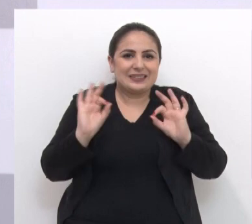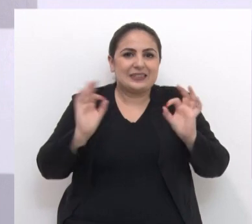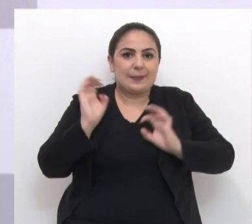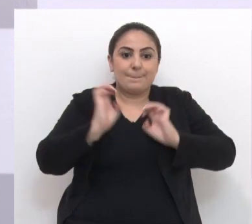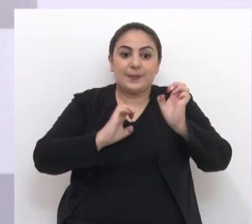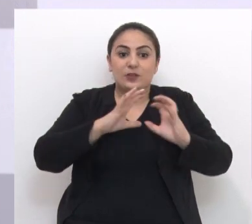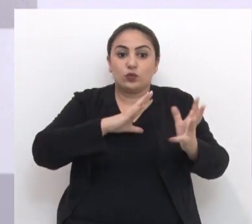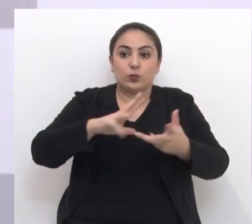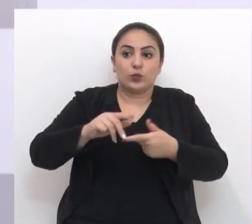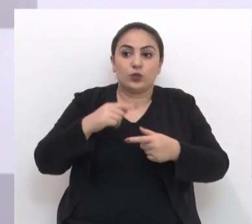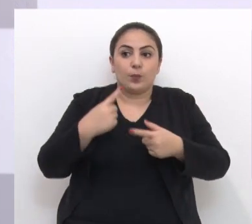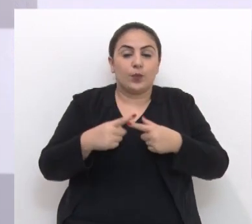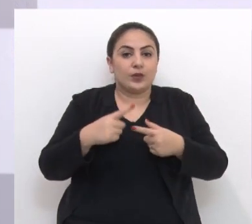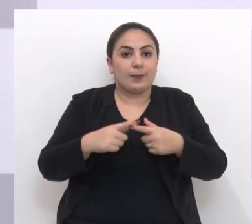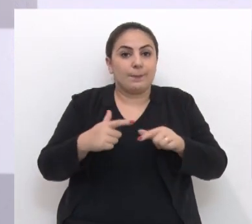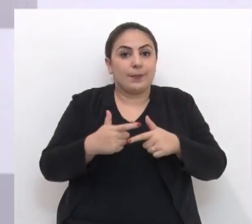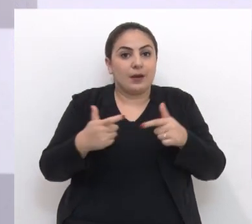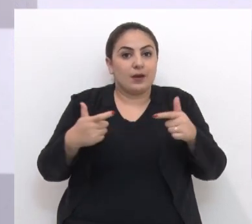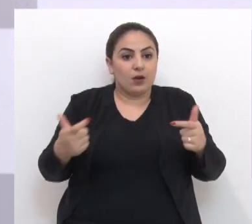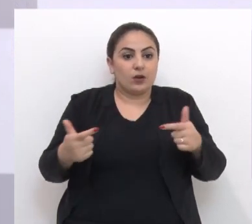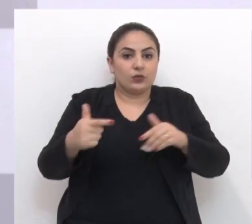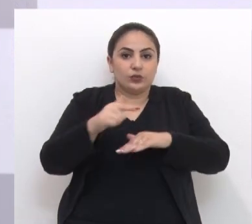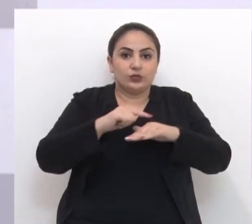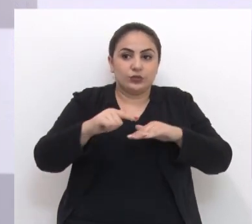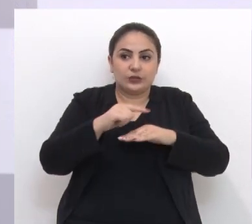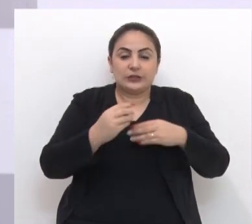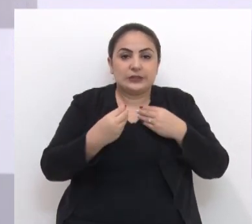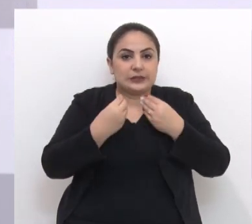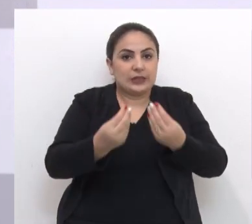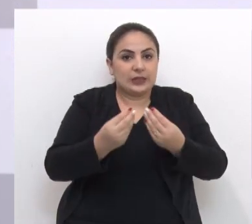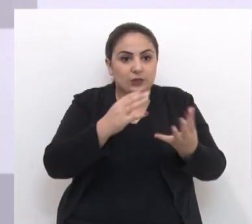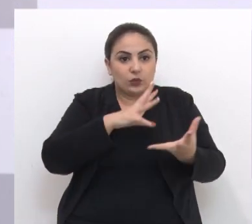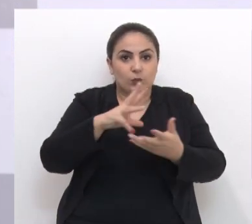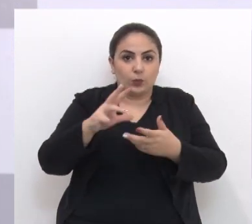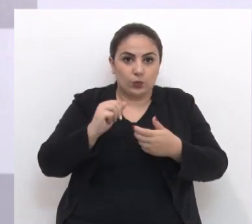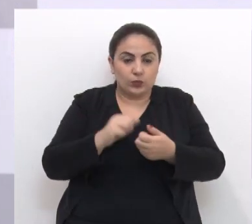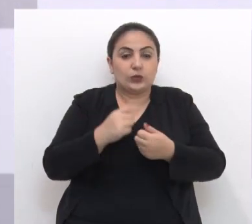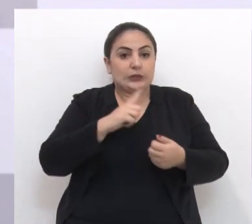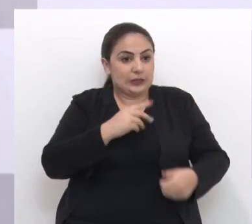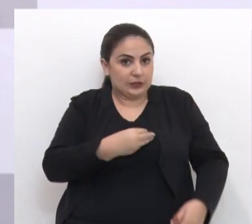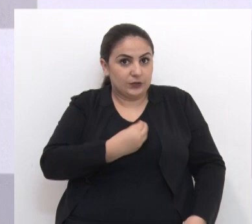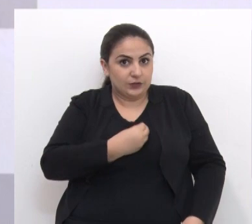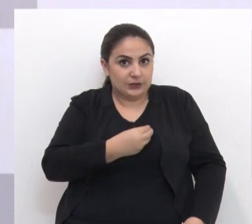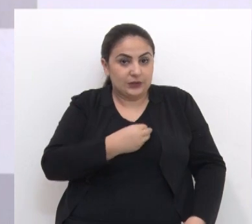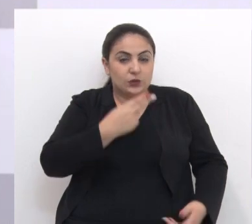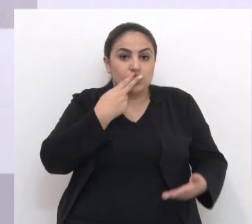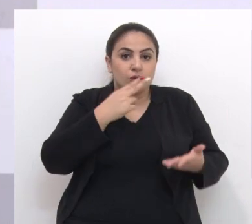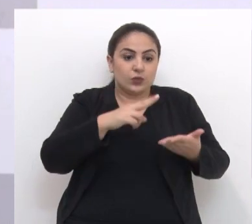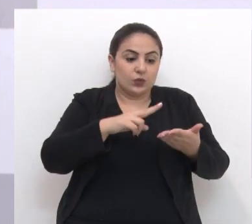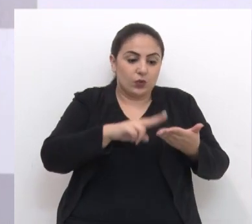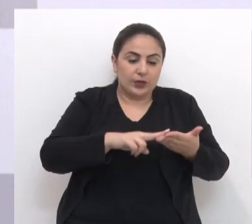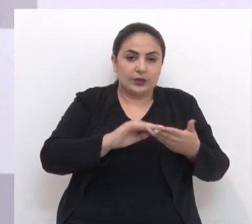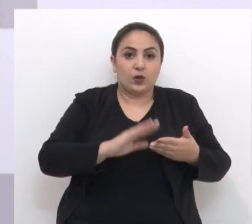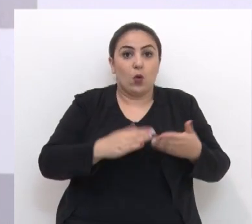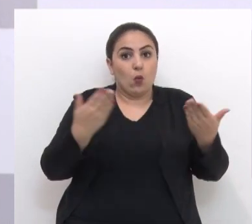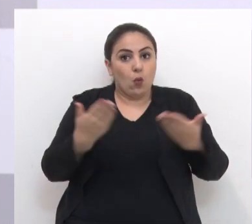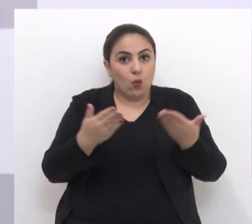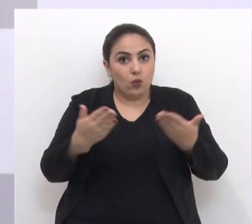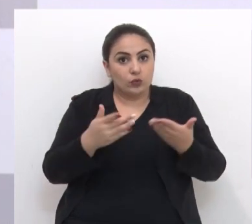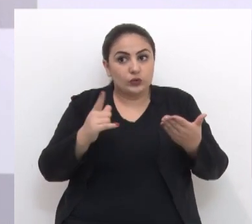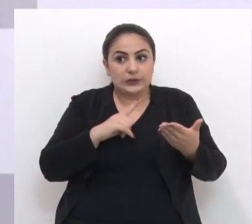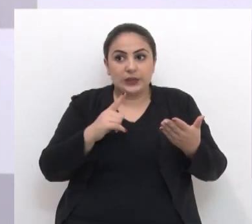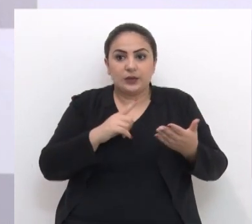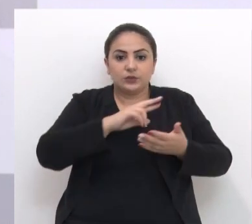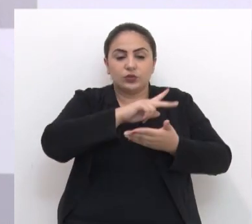entrega nenhuma no mundo, porque a maior logística de entrega no mundo está no Correio. Hoje a nossa logística